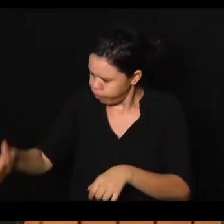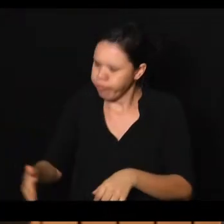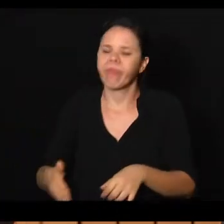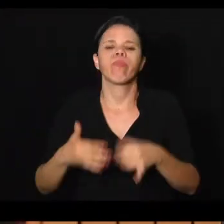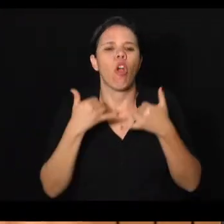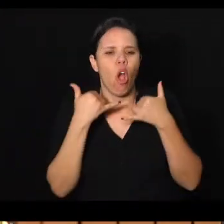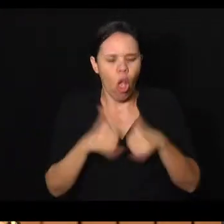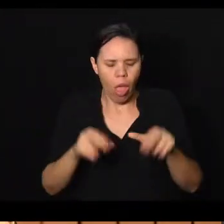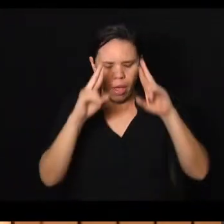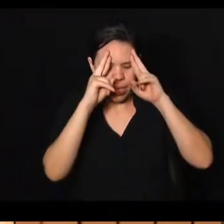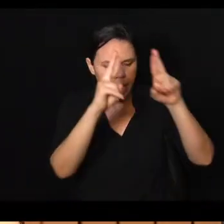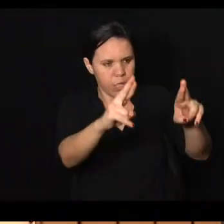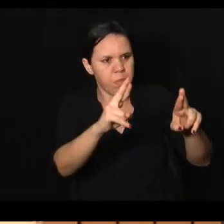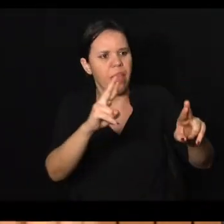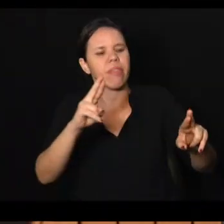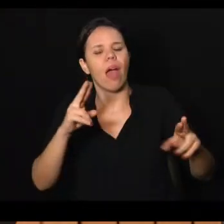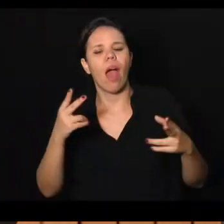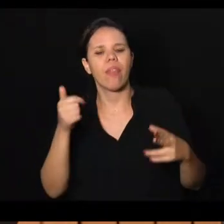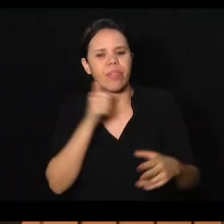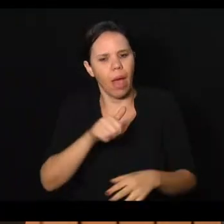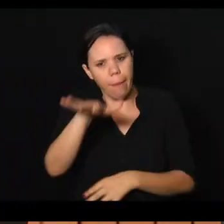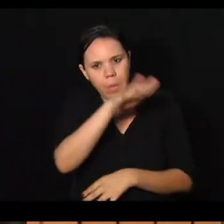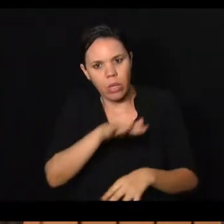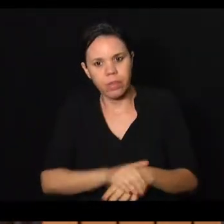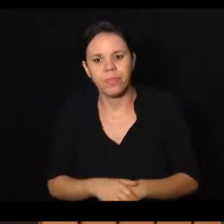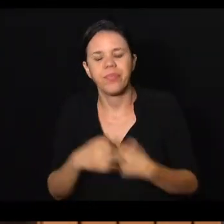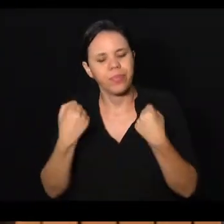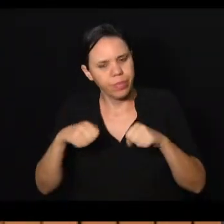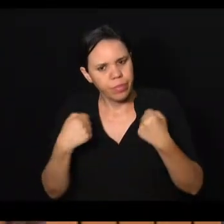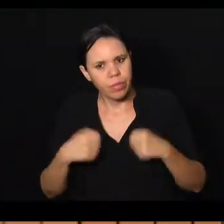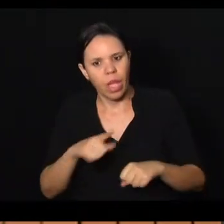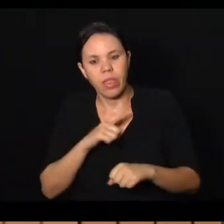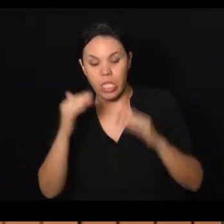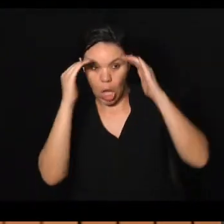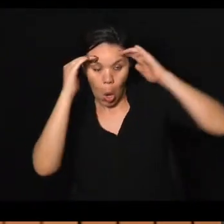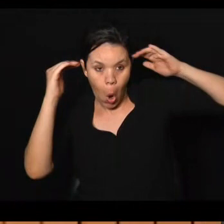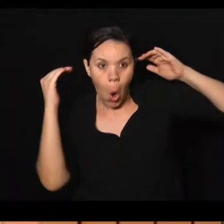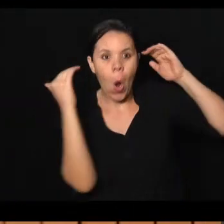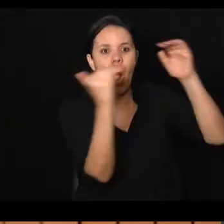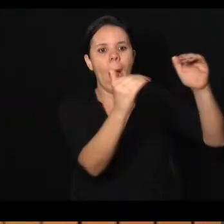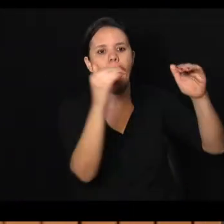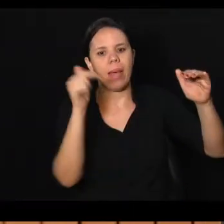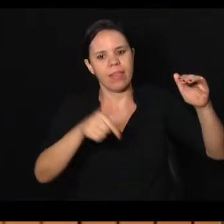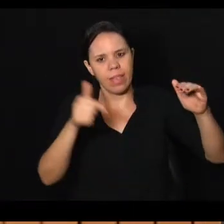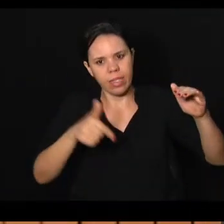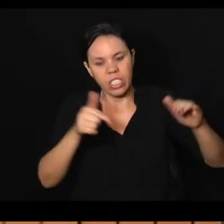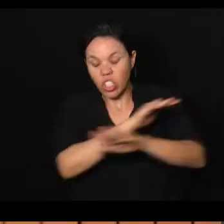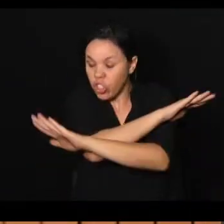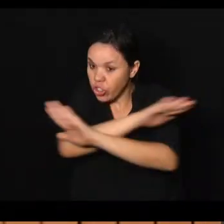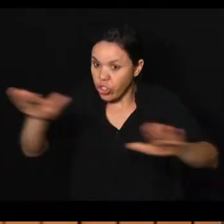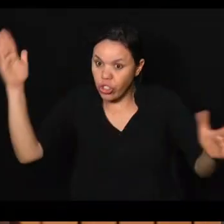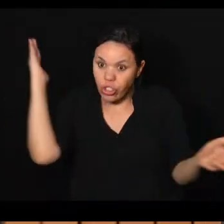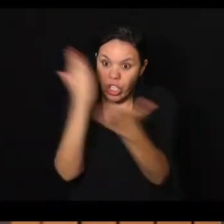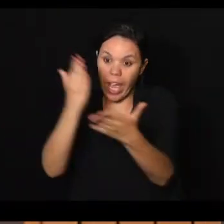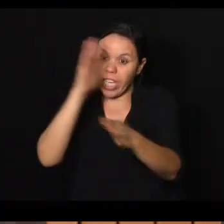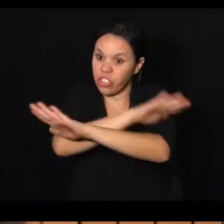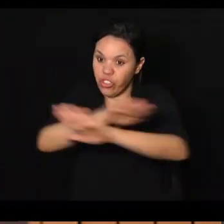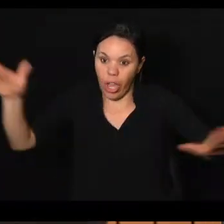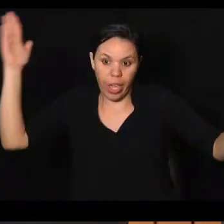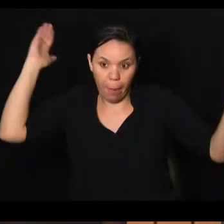ser respeitada. A mulher tem que ser honrada nessa nação. Chega,